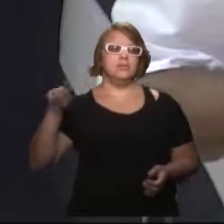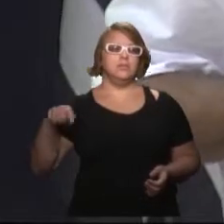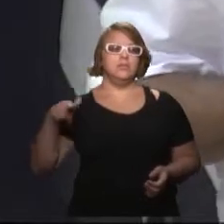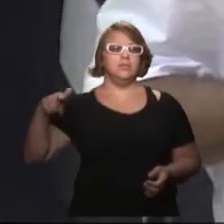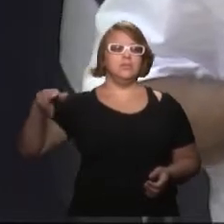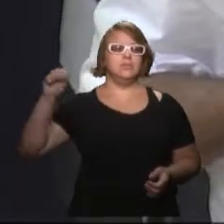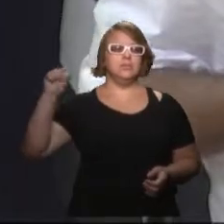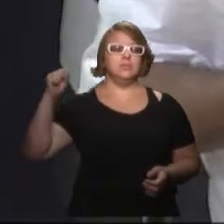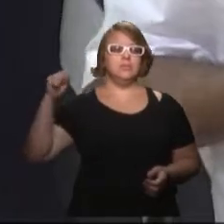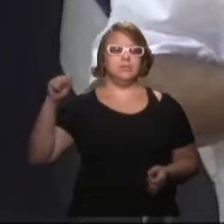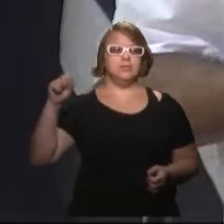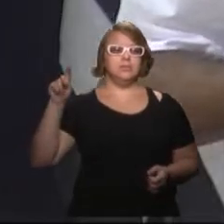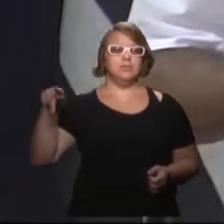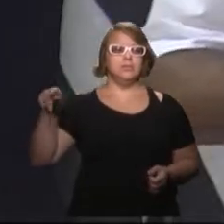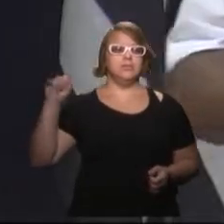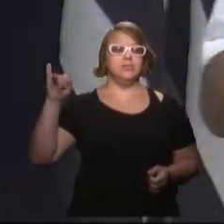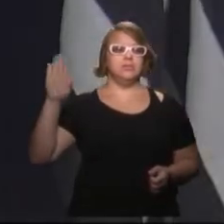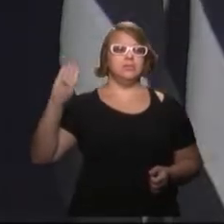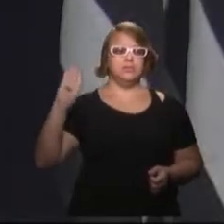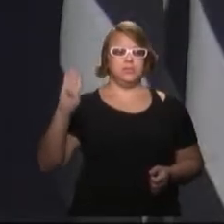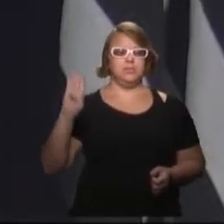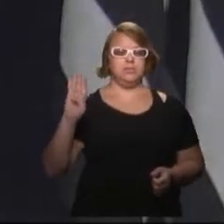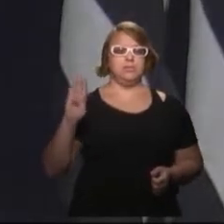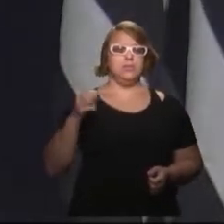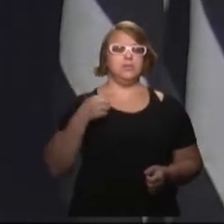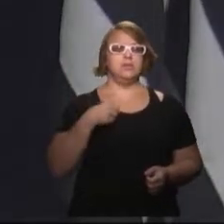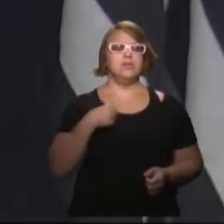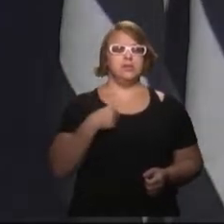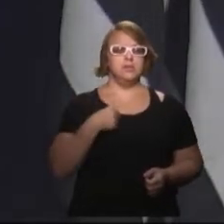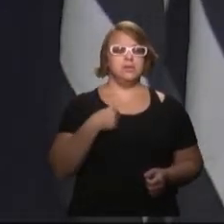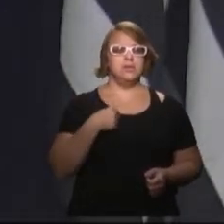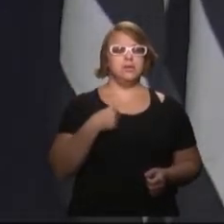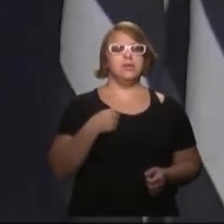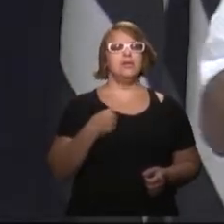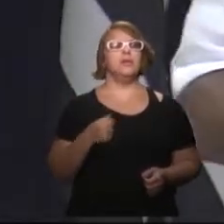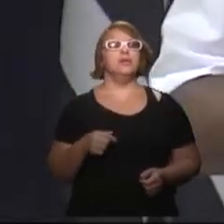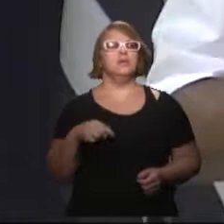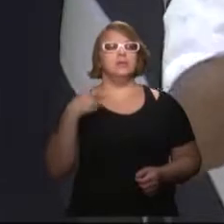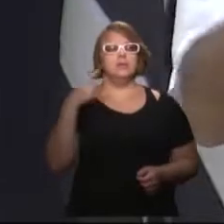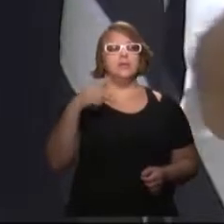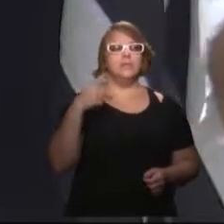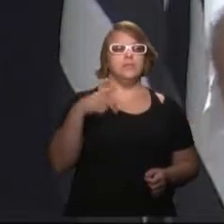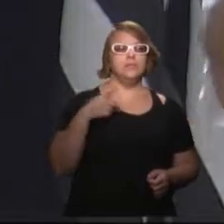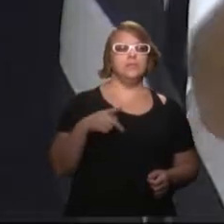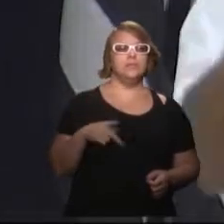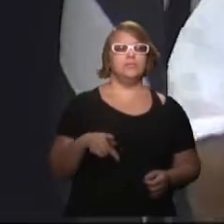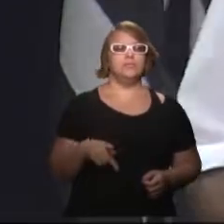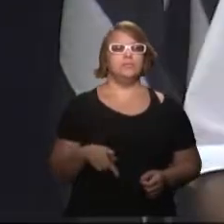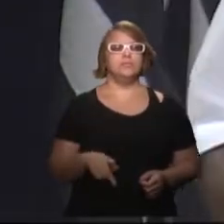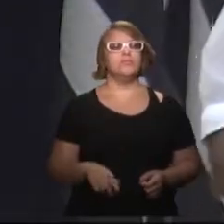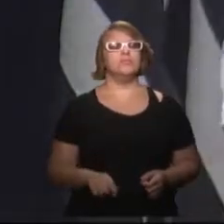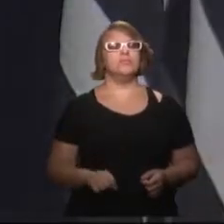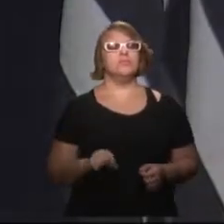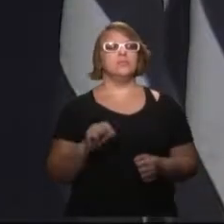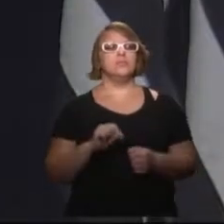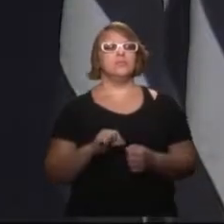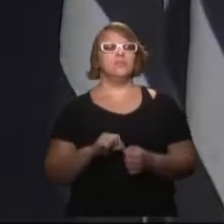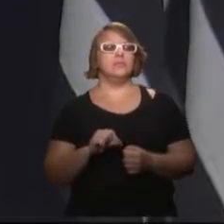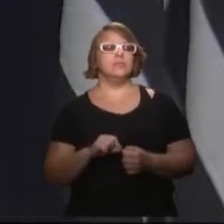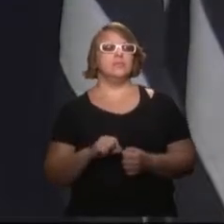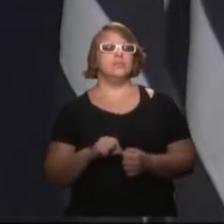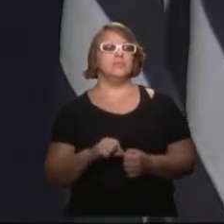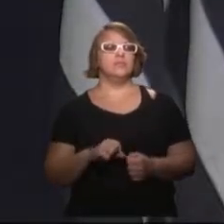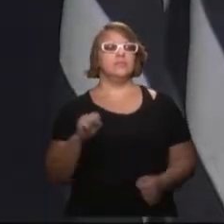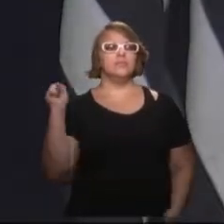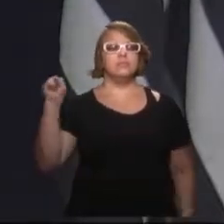sim qualquer projeto de inclusão social num país que é marcado pela desigualdade, num país que está reduzindo